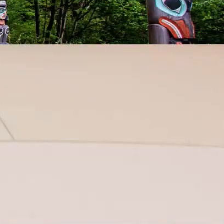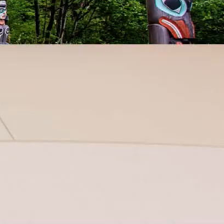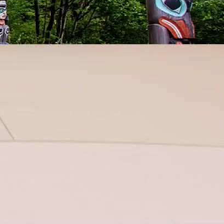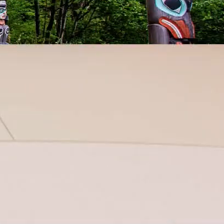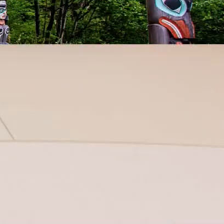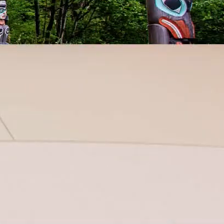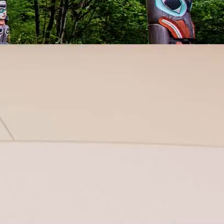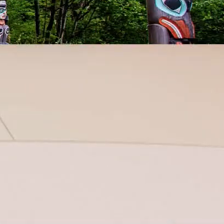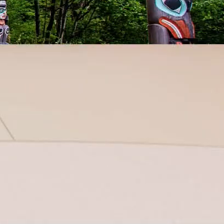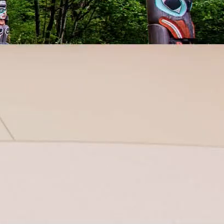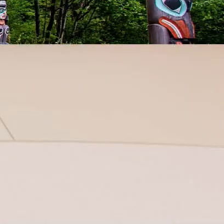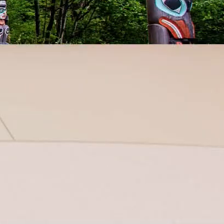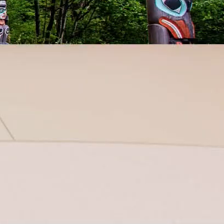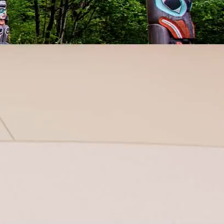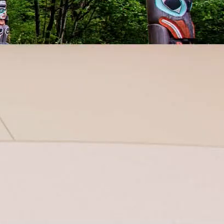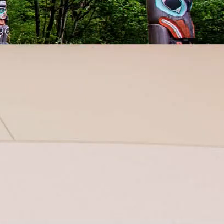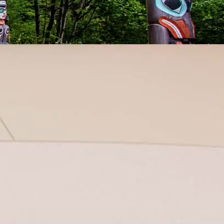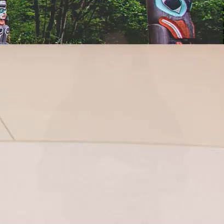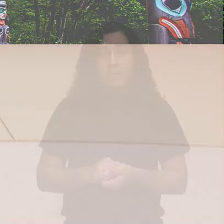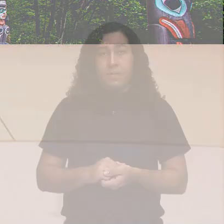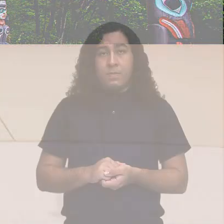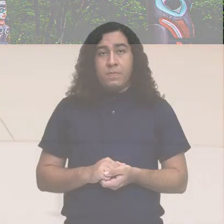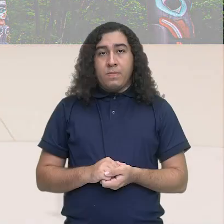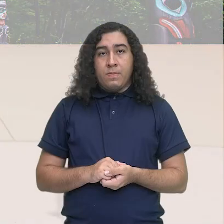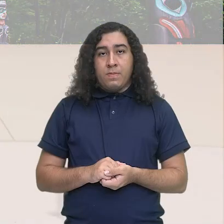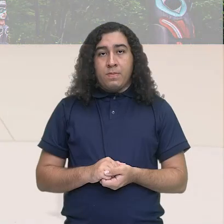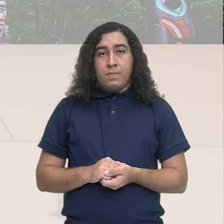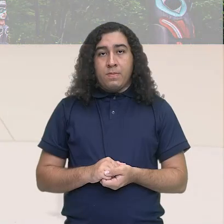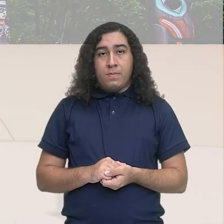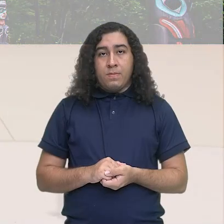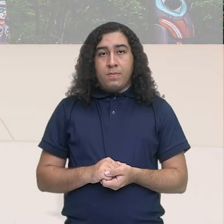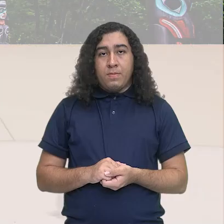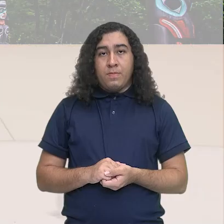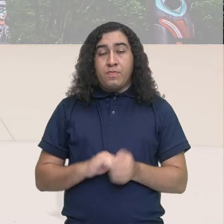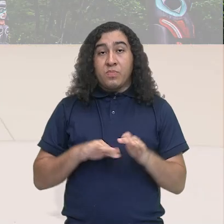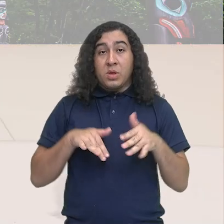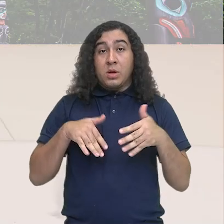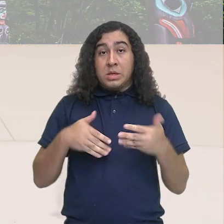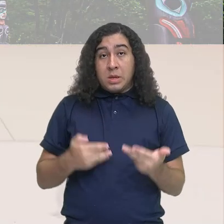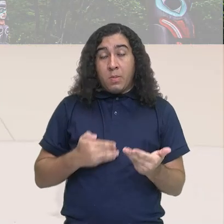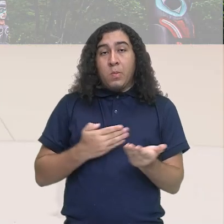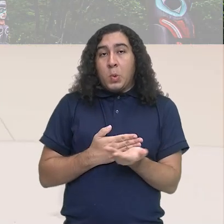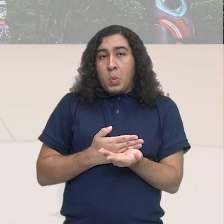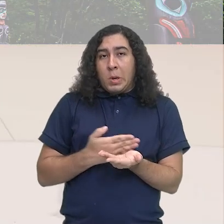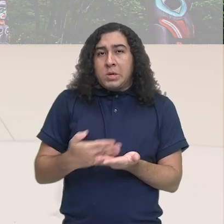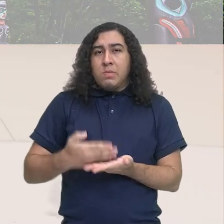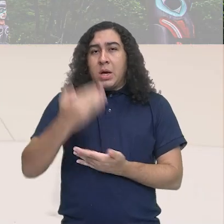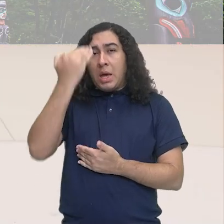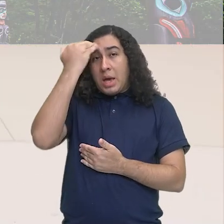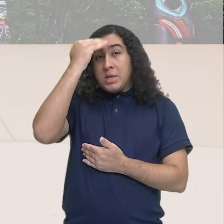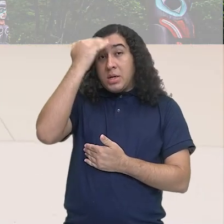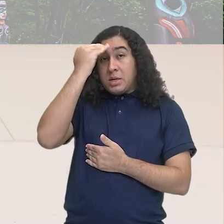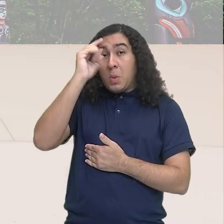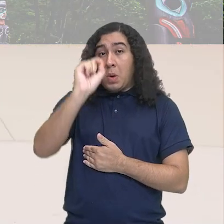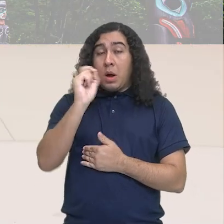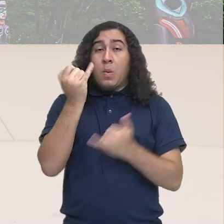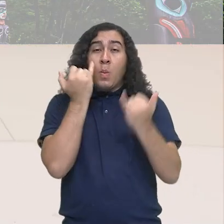Aí que começamos a perceber a particularidade de cada sociedade, não como